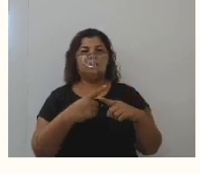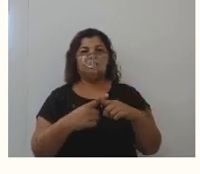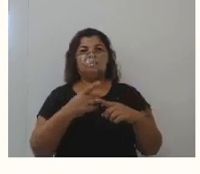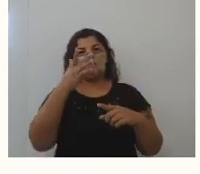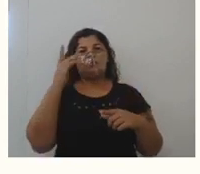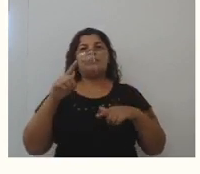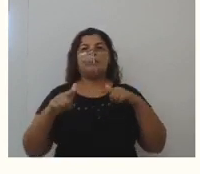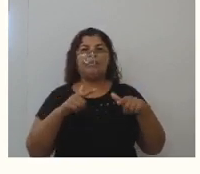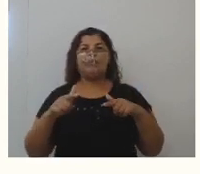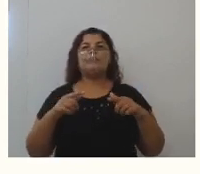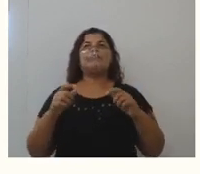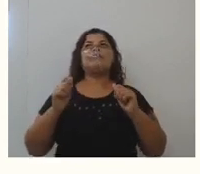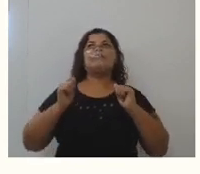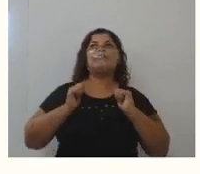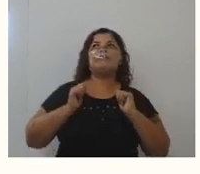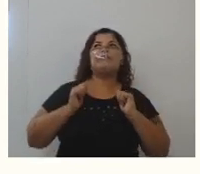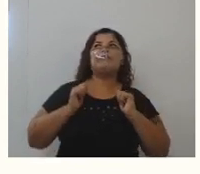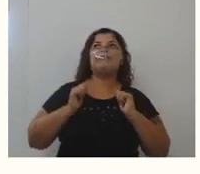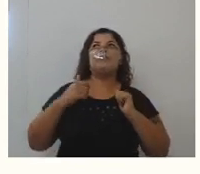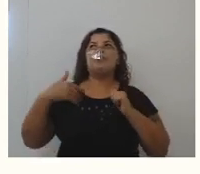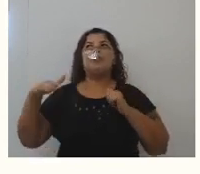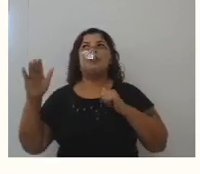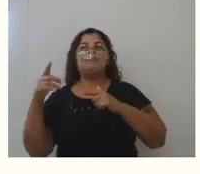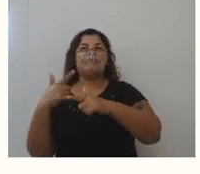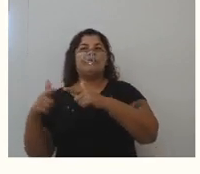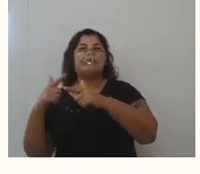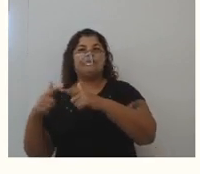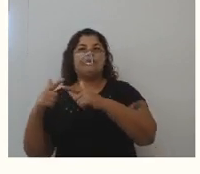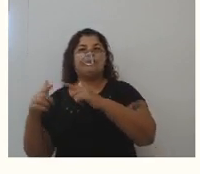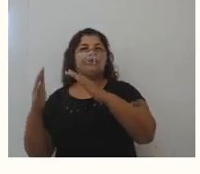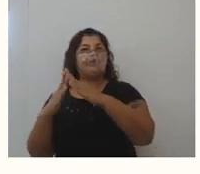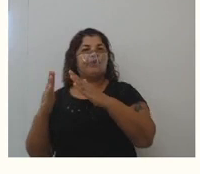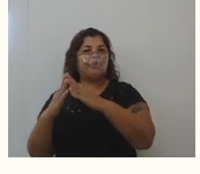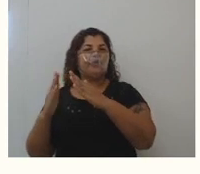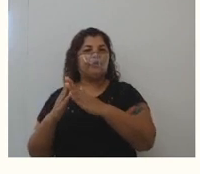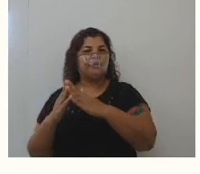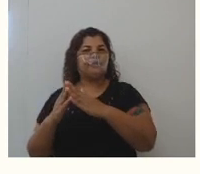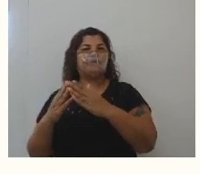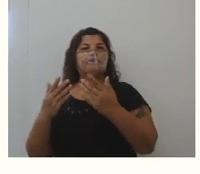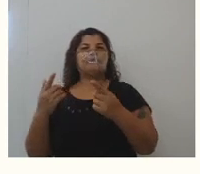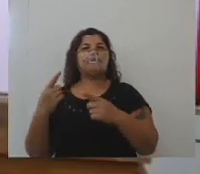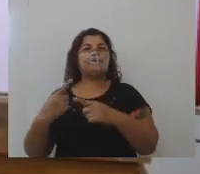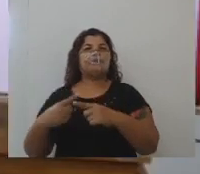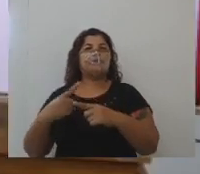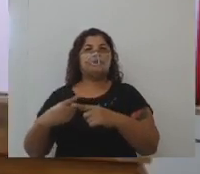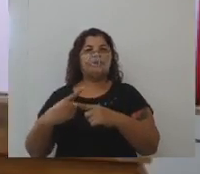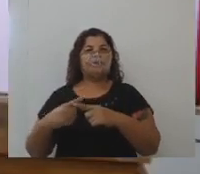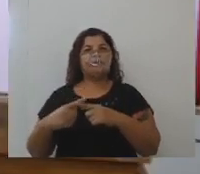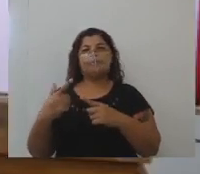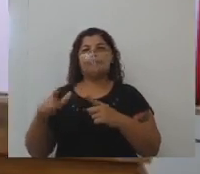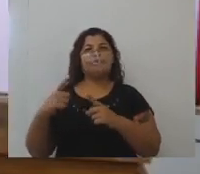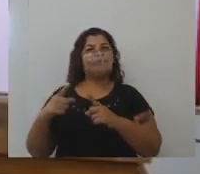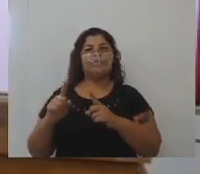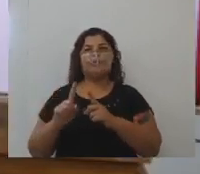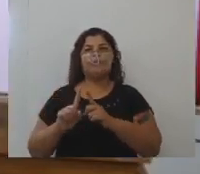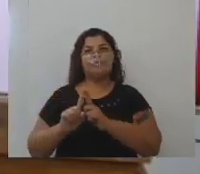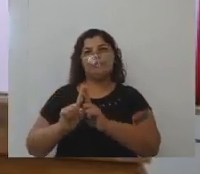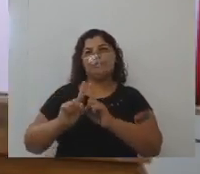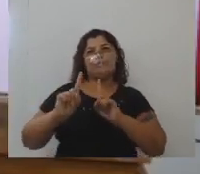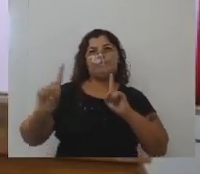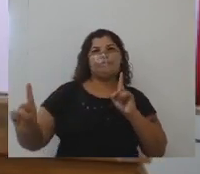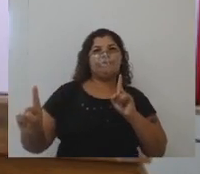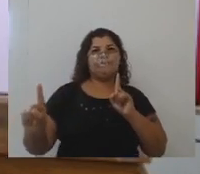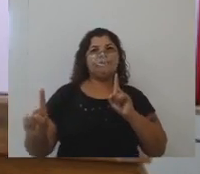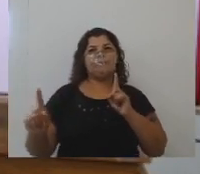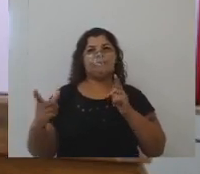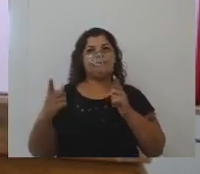fica à disposição da empresa ou leva problemas para refletir em casa, certo? Então, eu pergunto o seguinte,